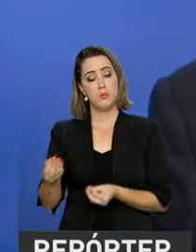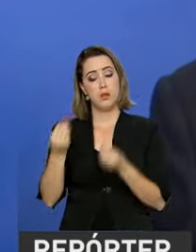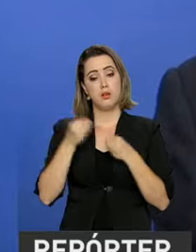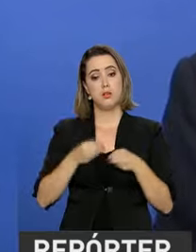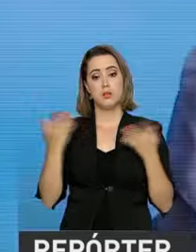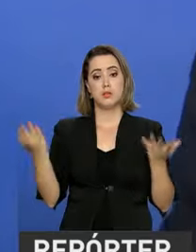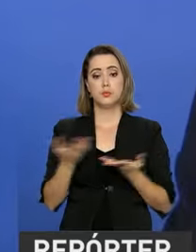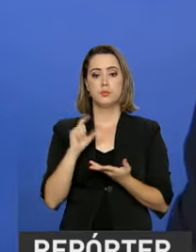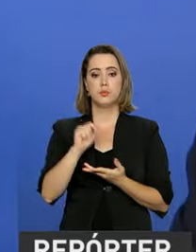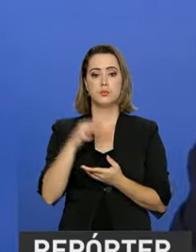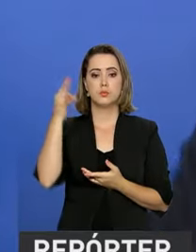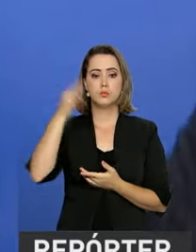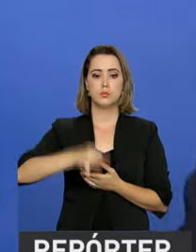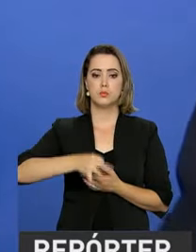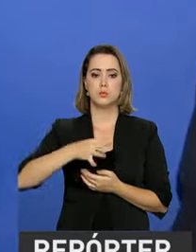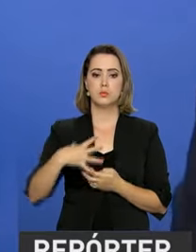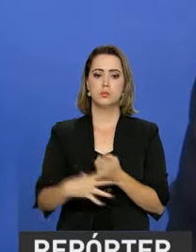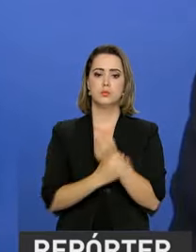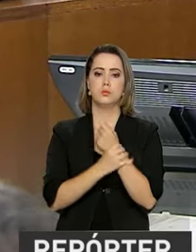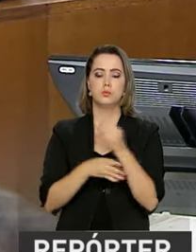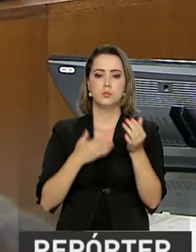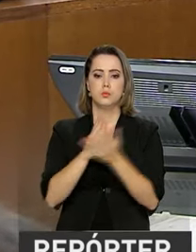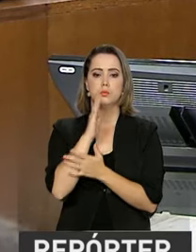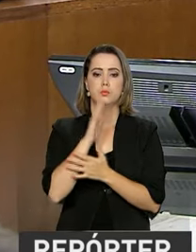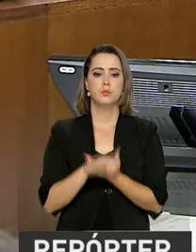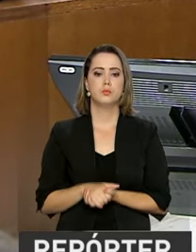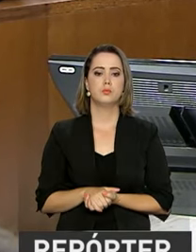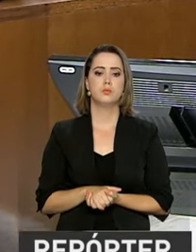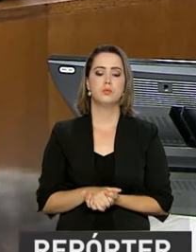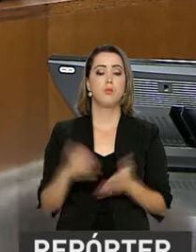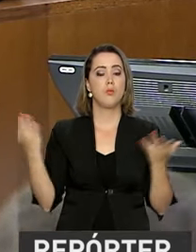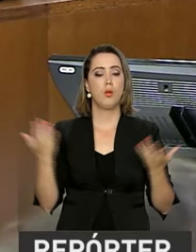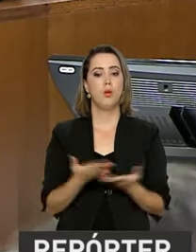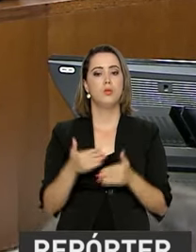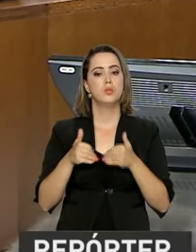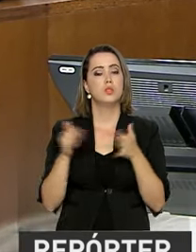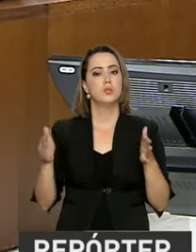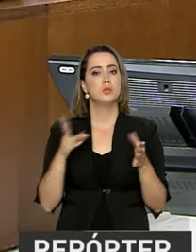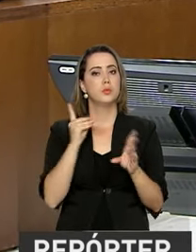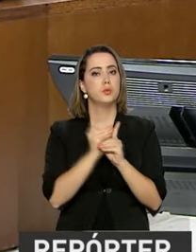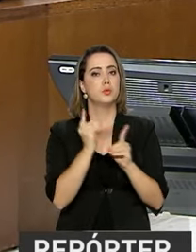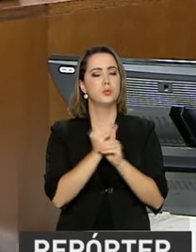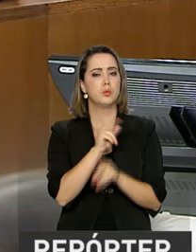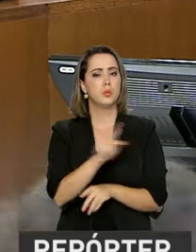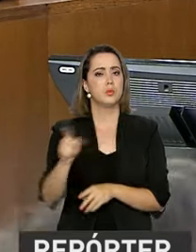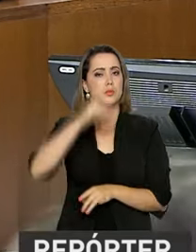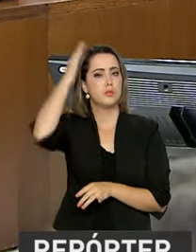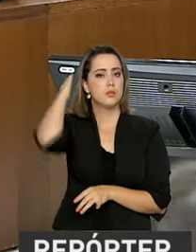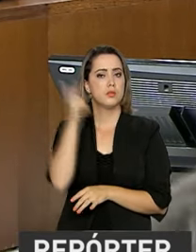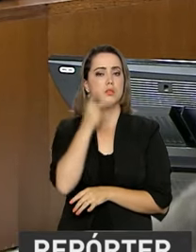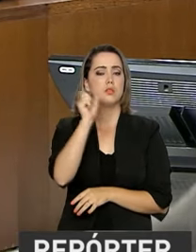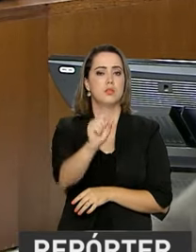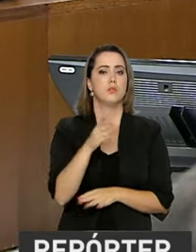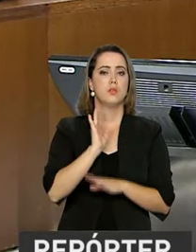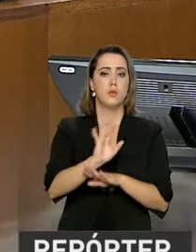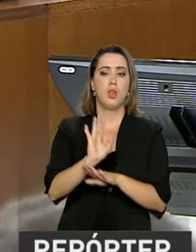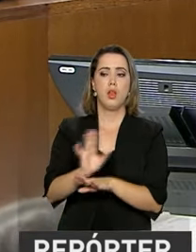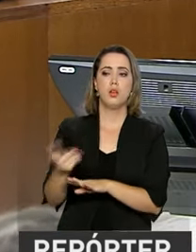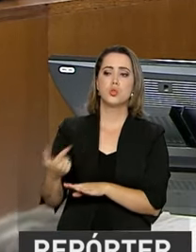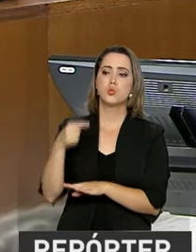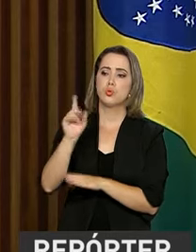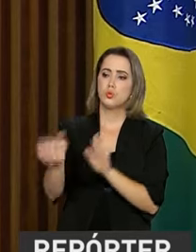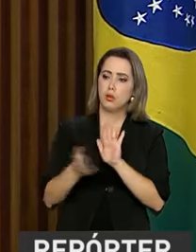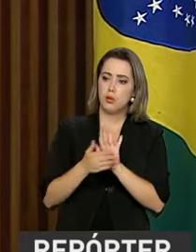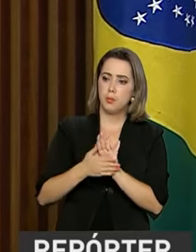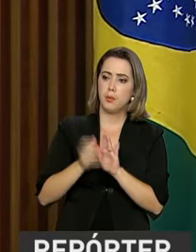hoje para nós uma luta garantia na aprovação na abertura do encontro o presidente Michel Temer disse que contribuições à